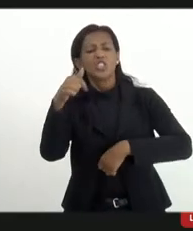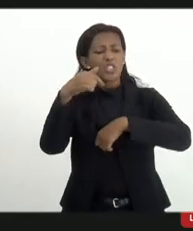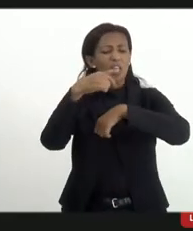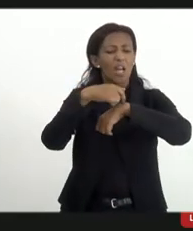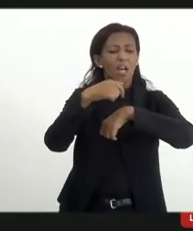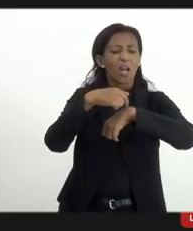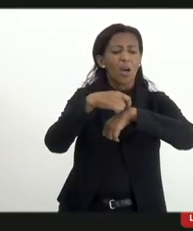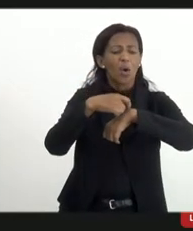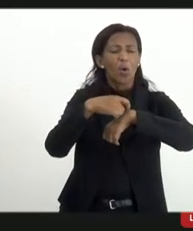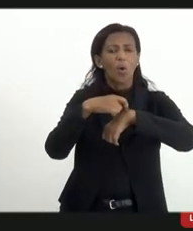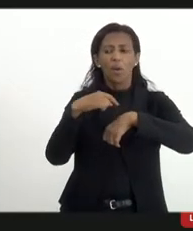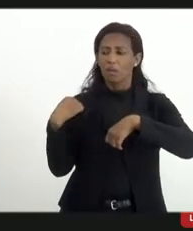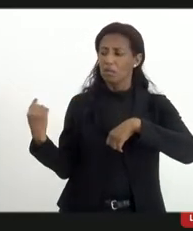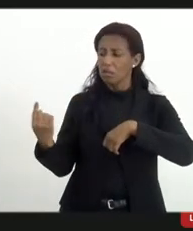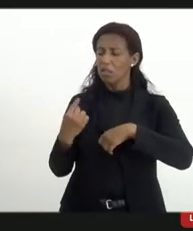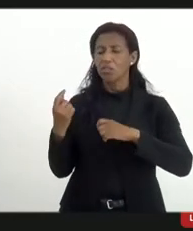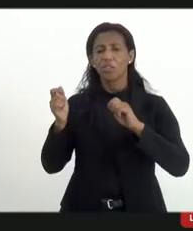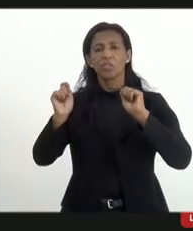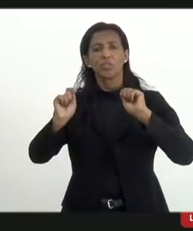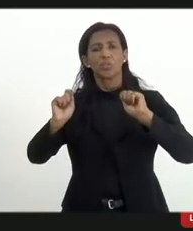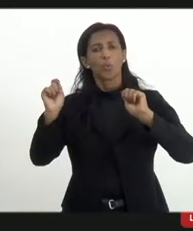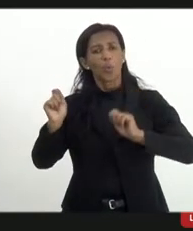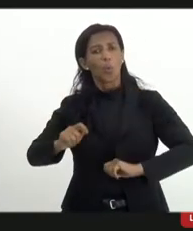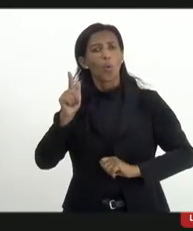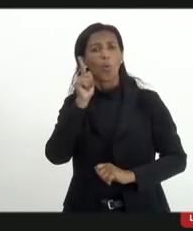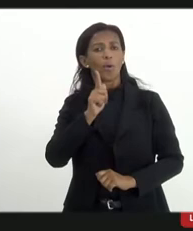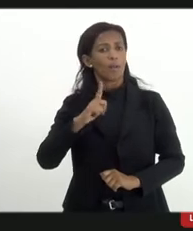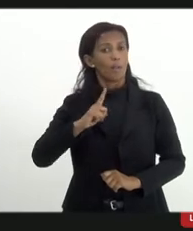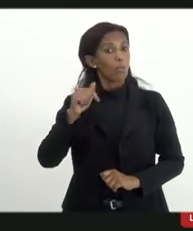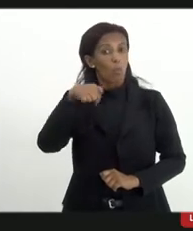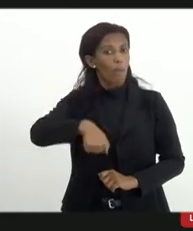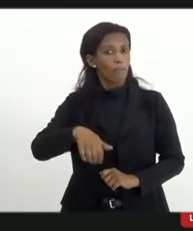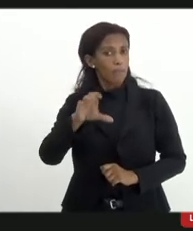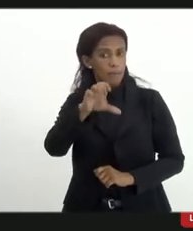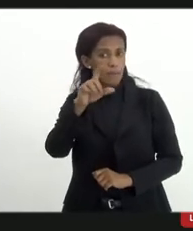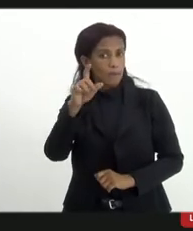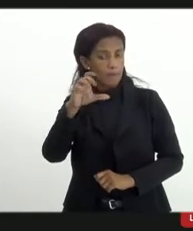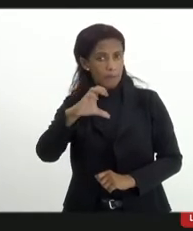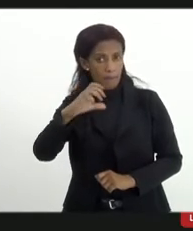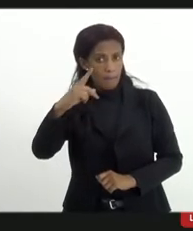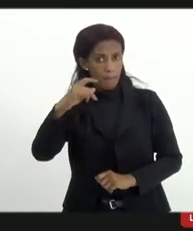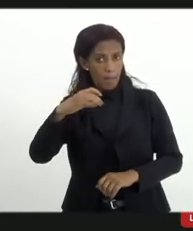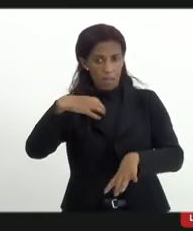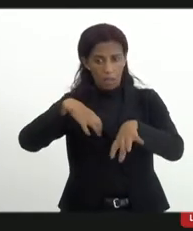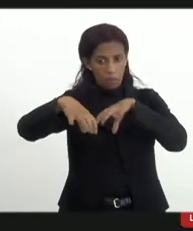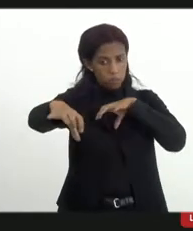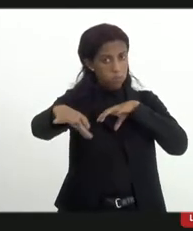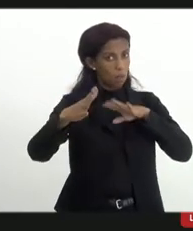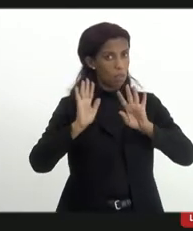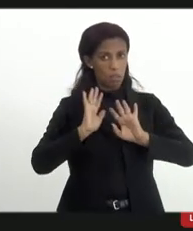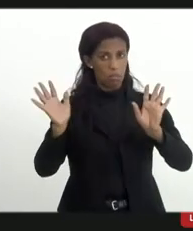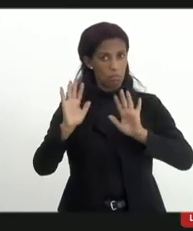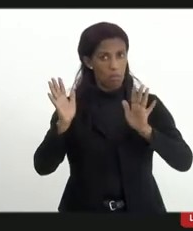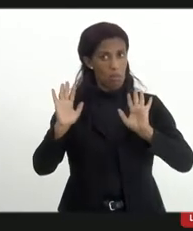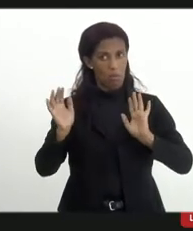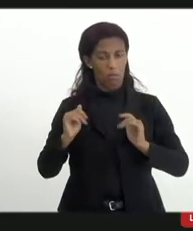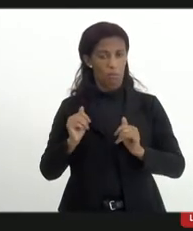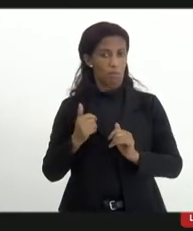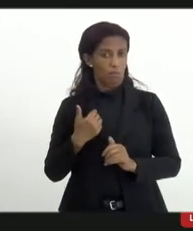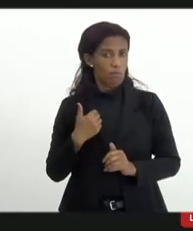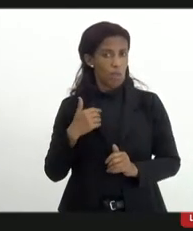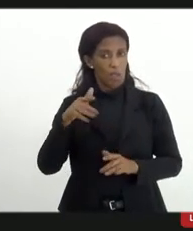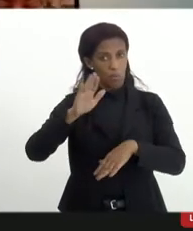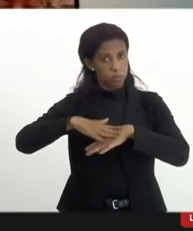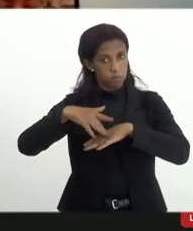ter, não é no âmbito da CPI, não é no âmbito remoto, é no âmbito presencial de vocês, eu não vou também estar presente, a questão é